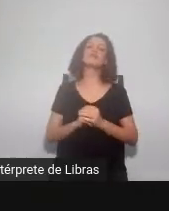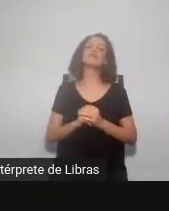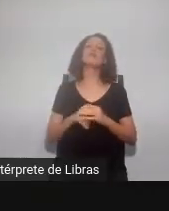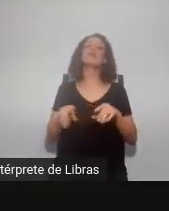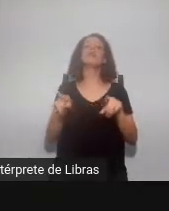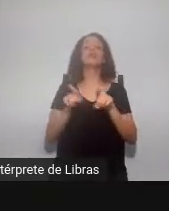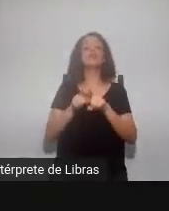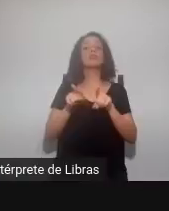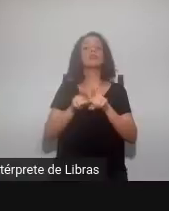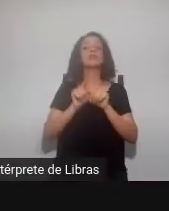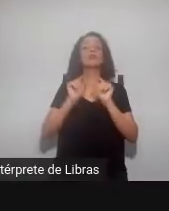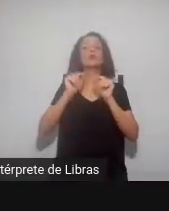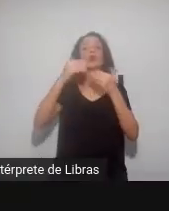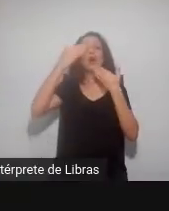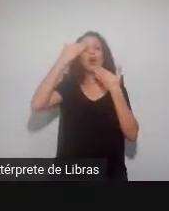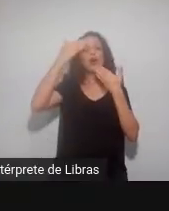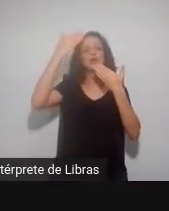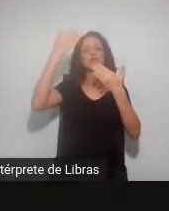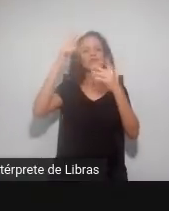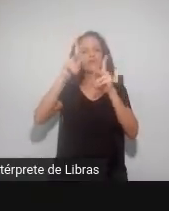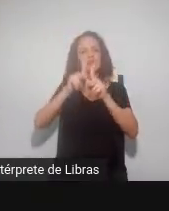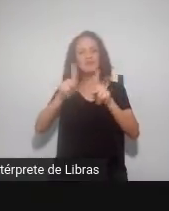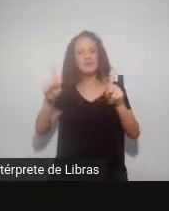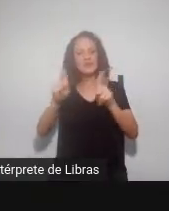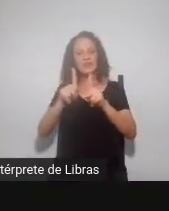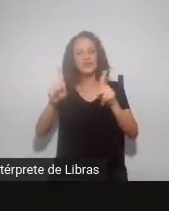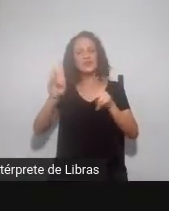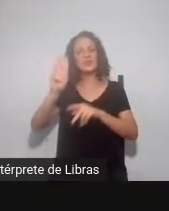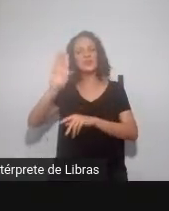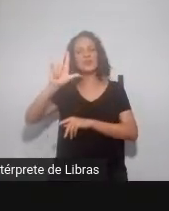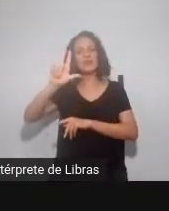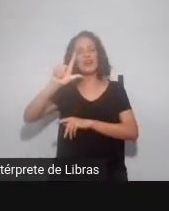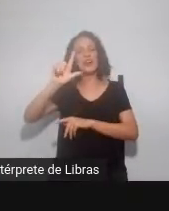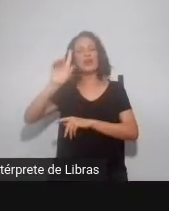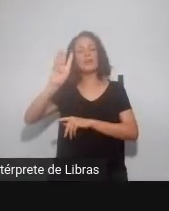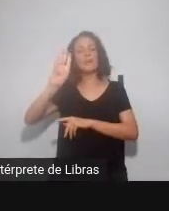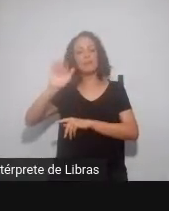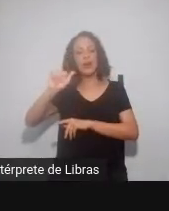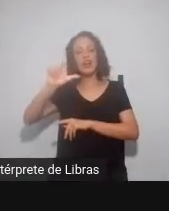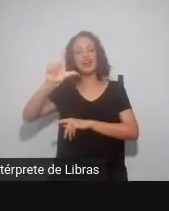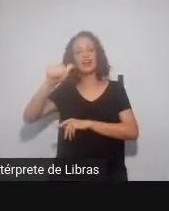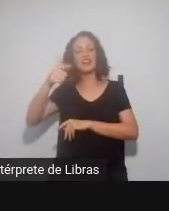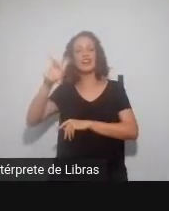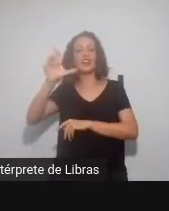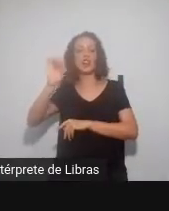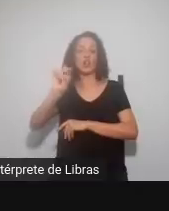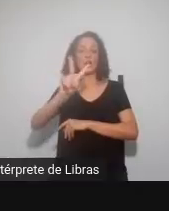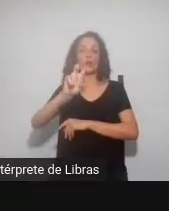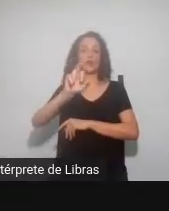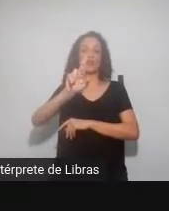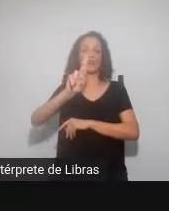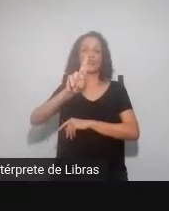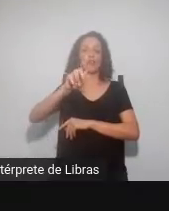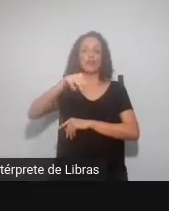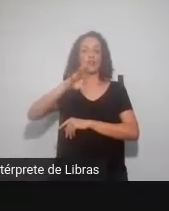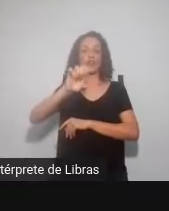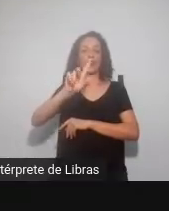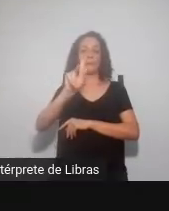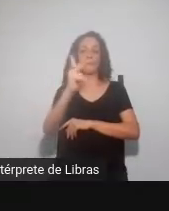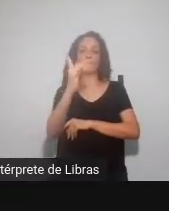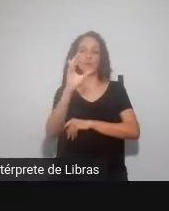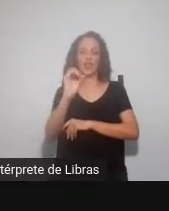Agradeço às professoras do Balão Vermelho. É uma super responsabilidade estar aqui, tanto